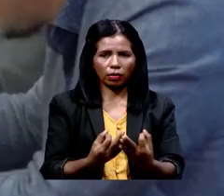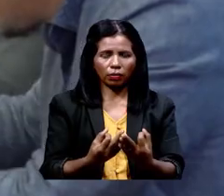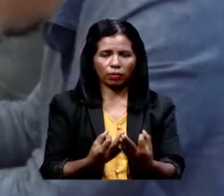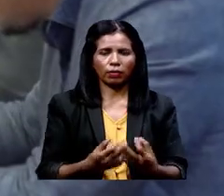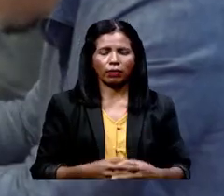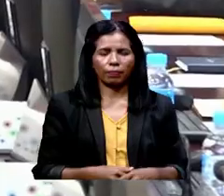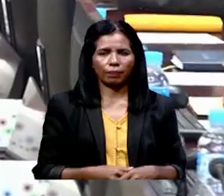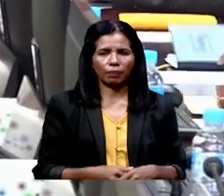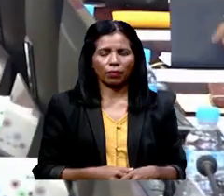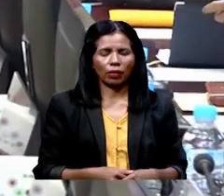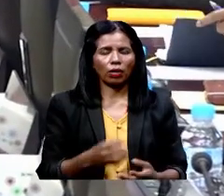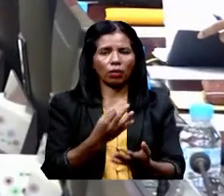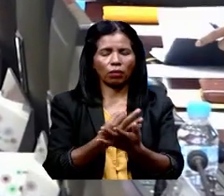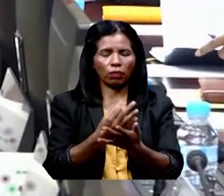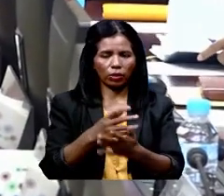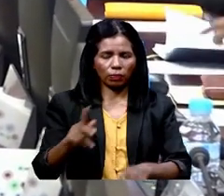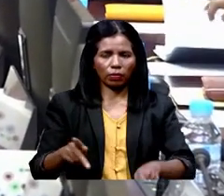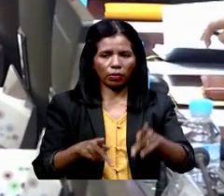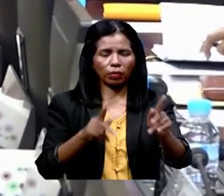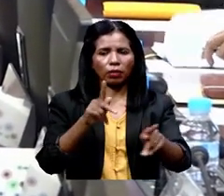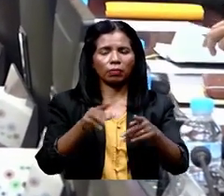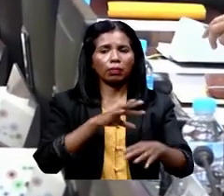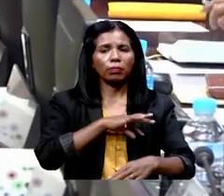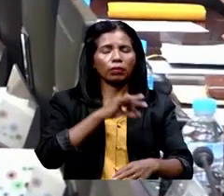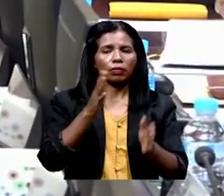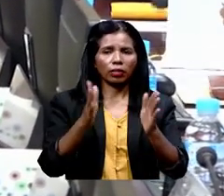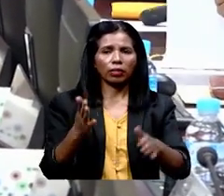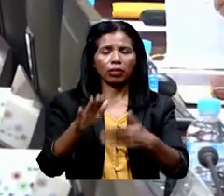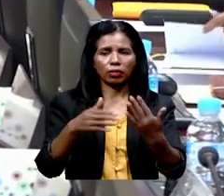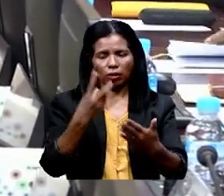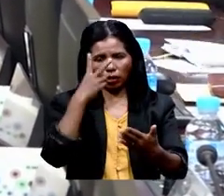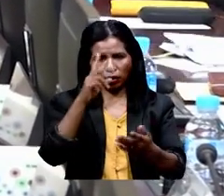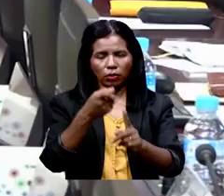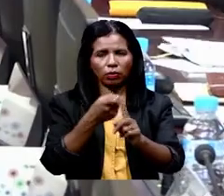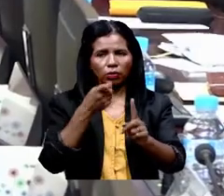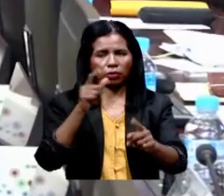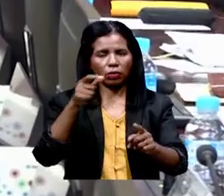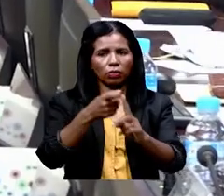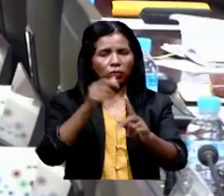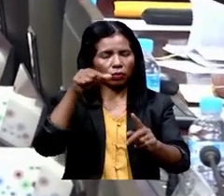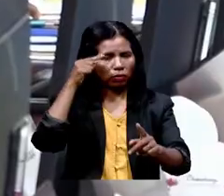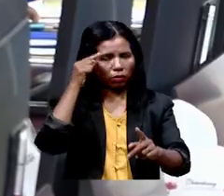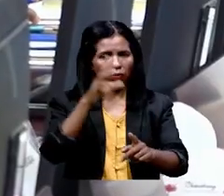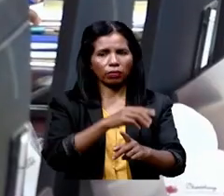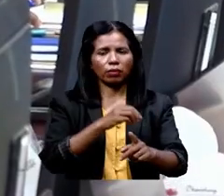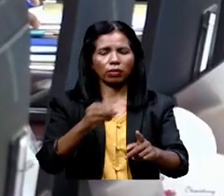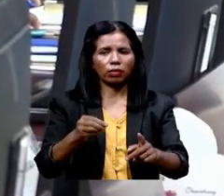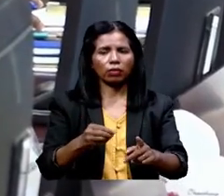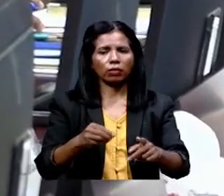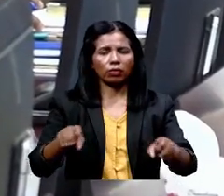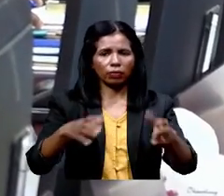internamento. Montante apoio público ba beneficiário Sira depende ba avaliação situação vulnerável social, usi